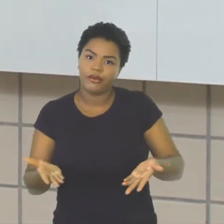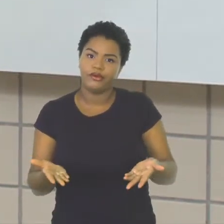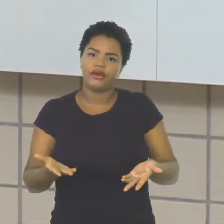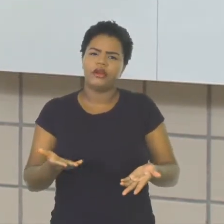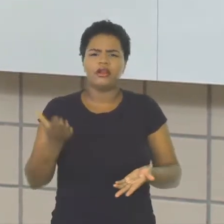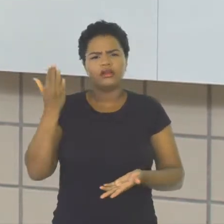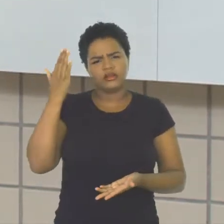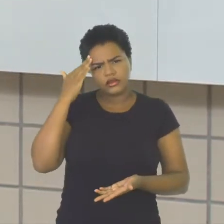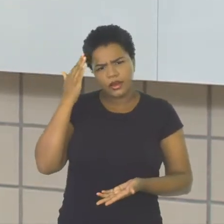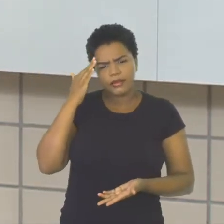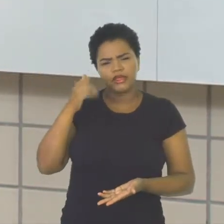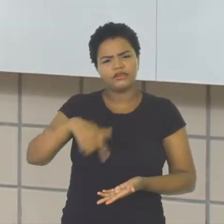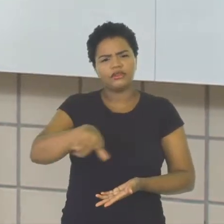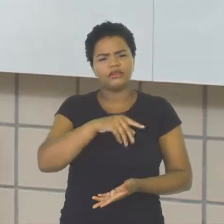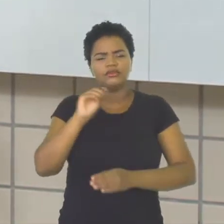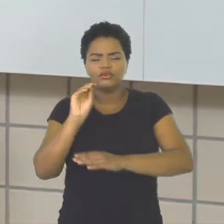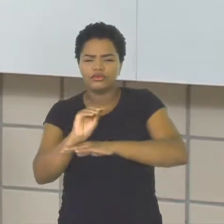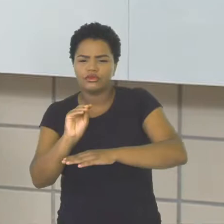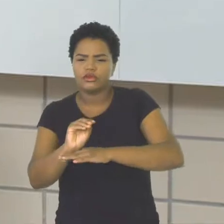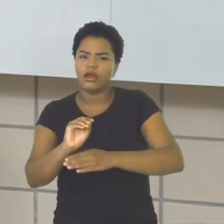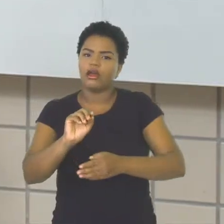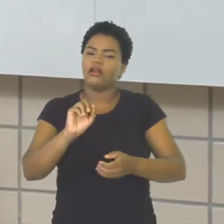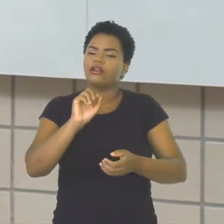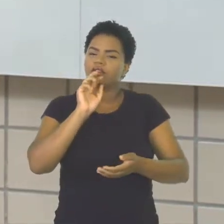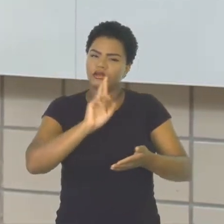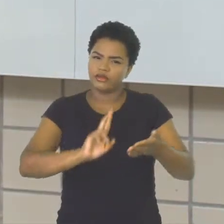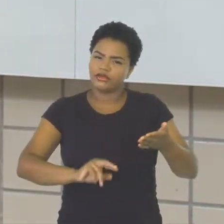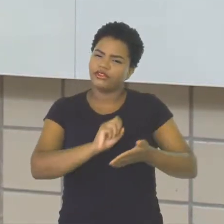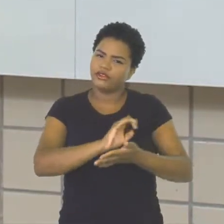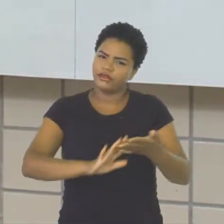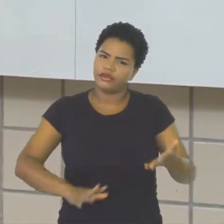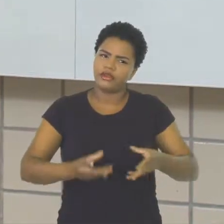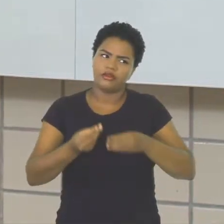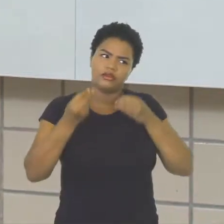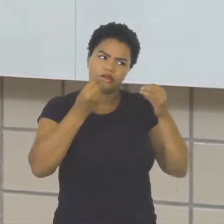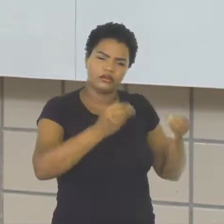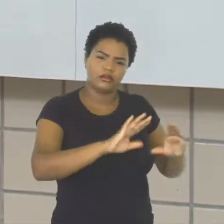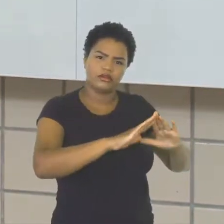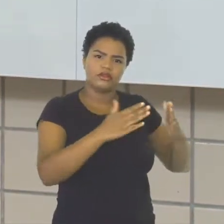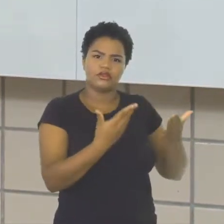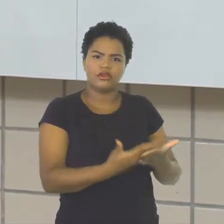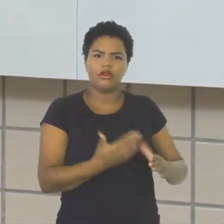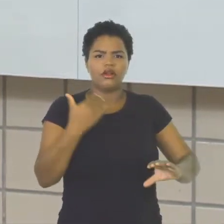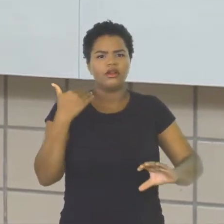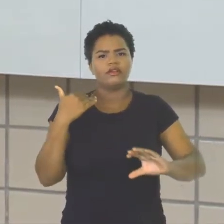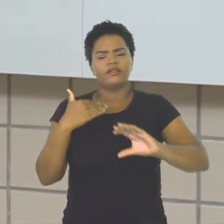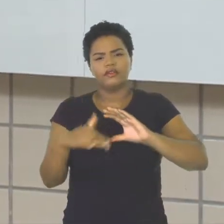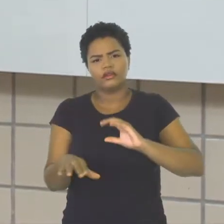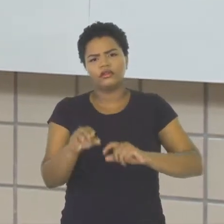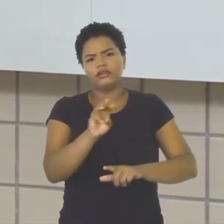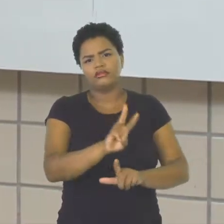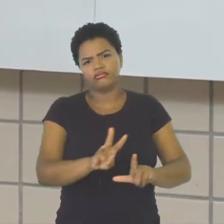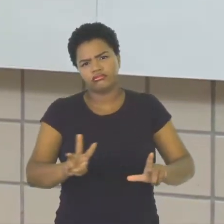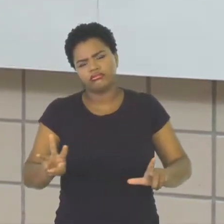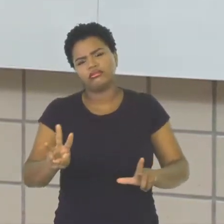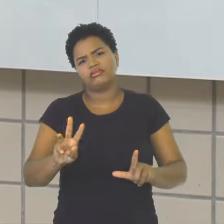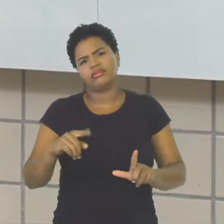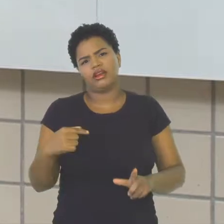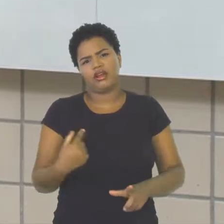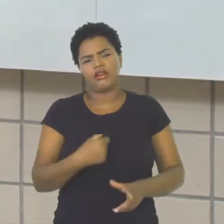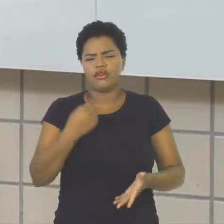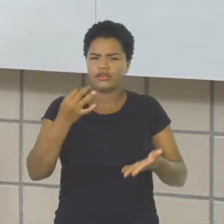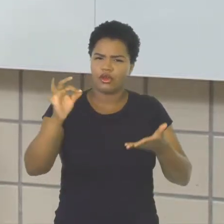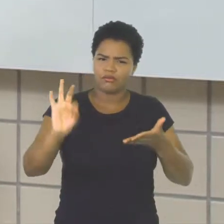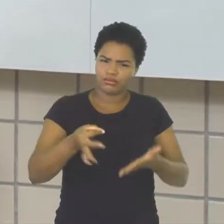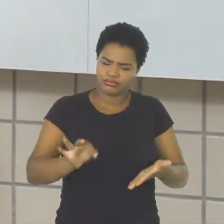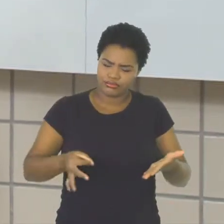as atividades, devolvendo para a escola, mandando pelo portal para que nós possamos